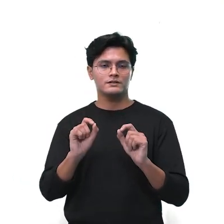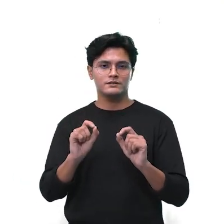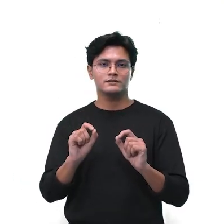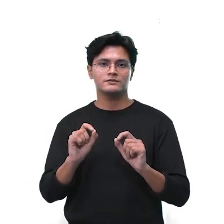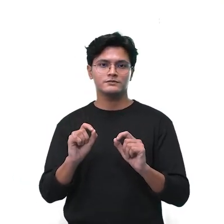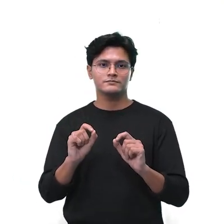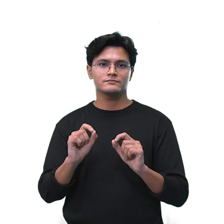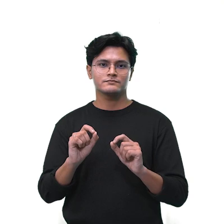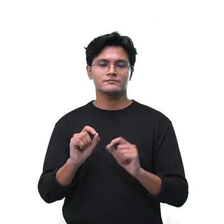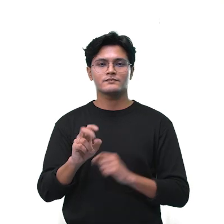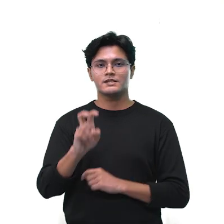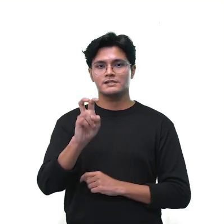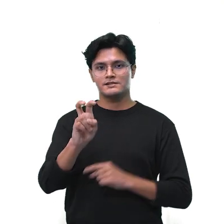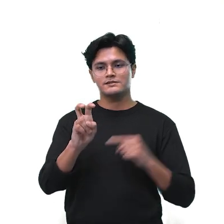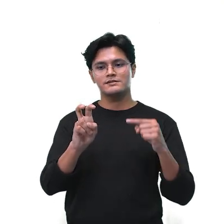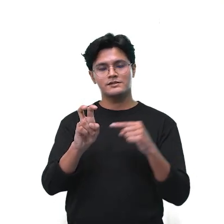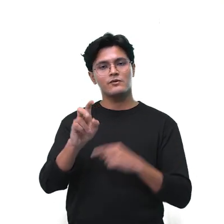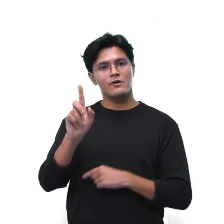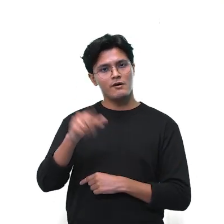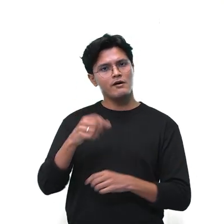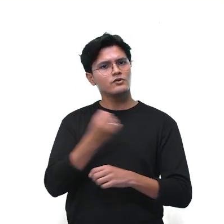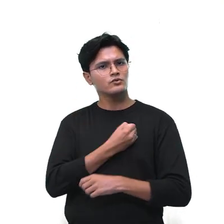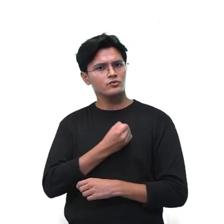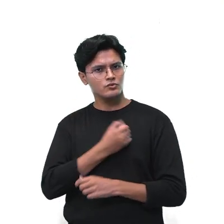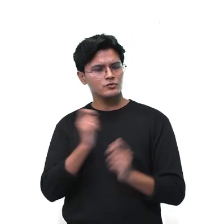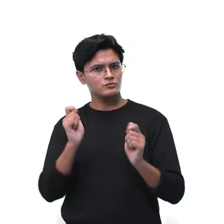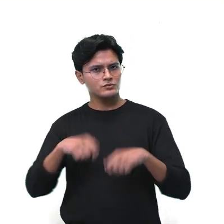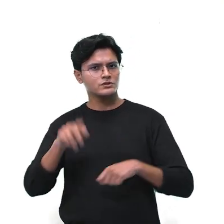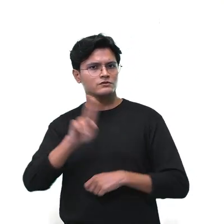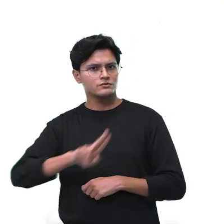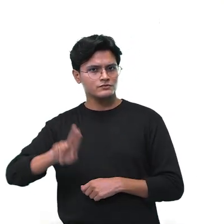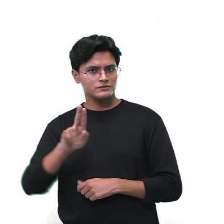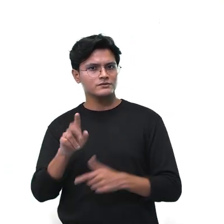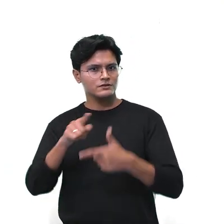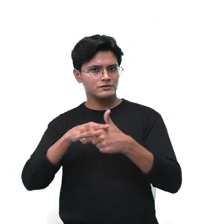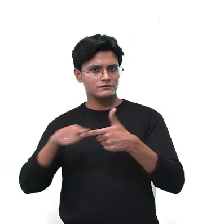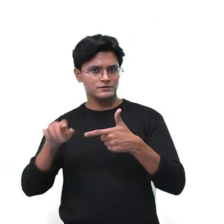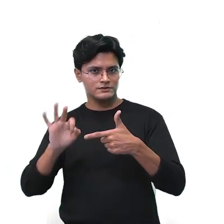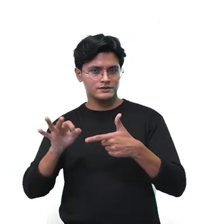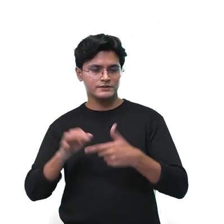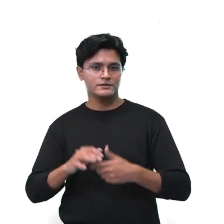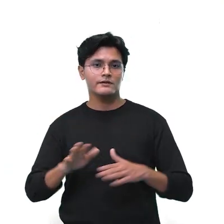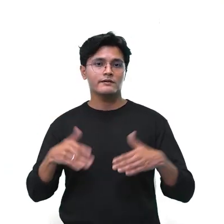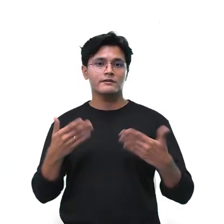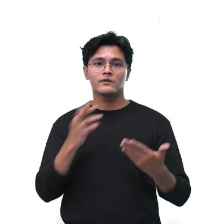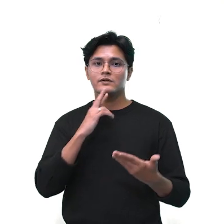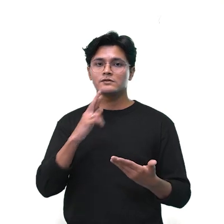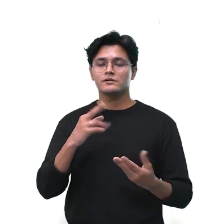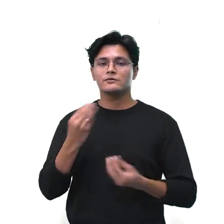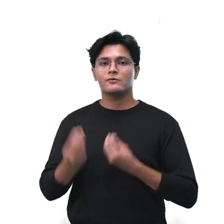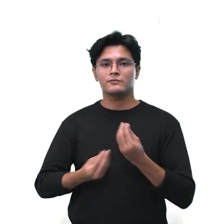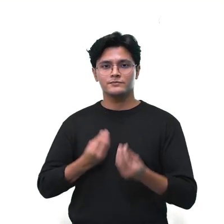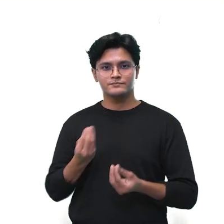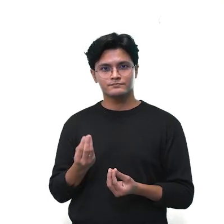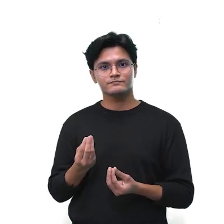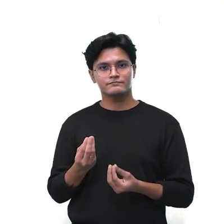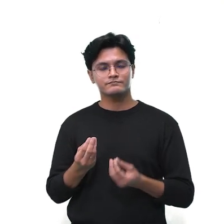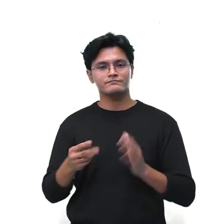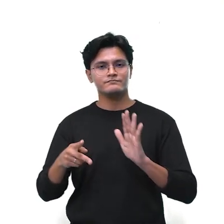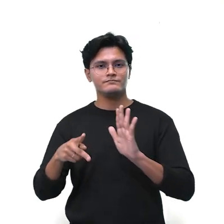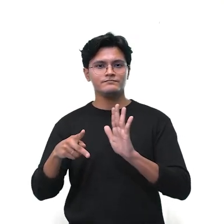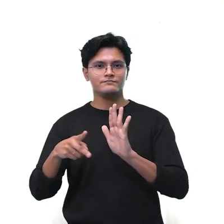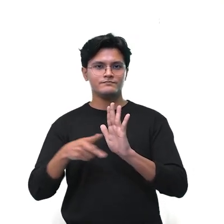que o 5 é o número que eu posso usar na minha divisão. Então o resultado aqui é igual